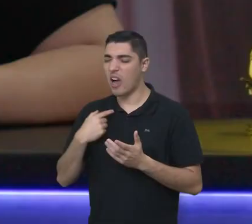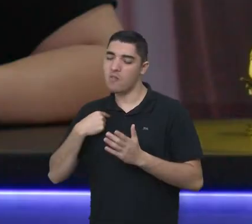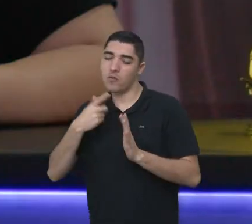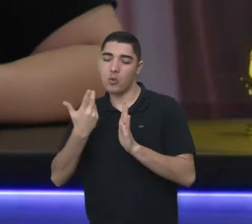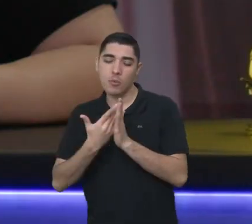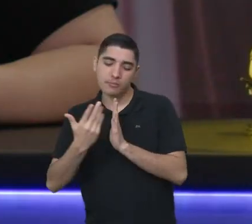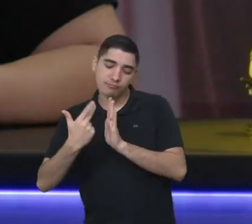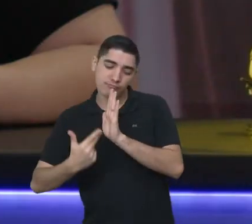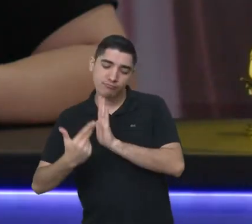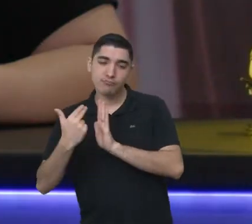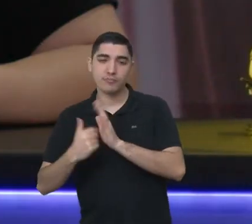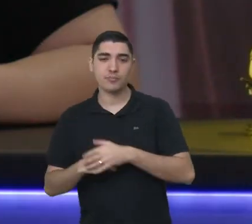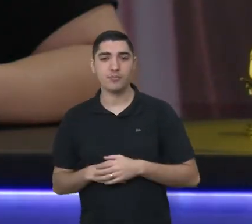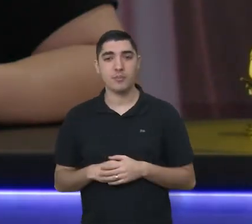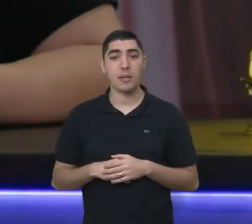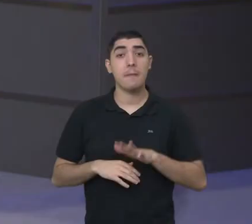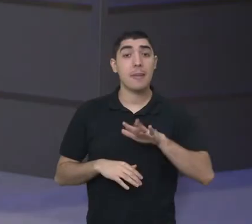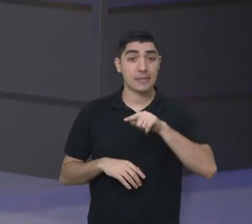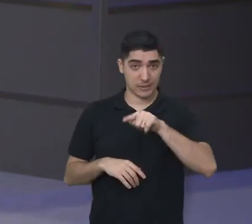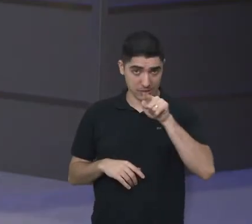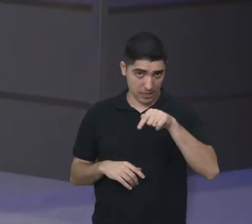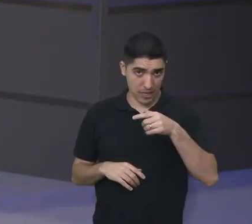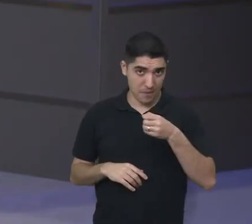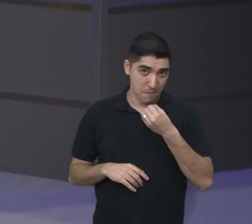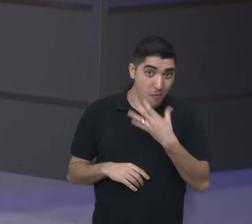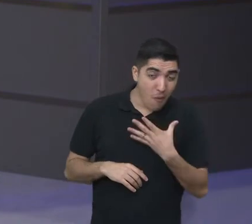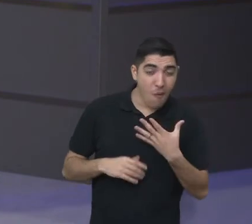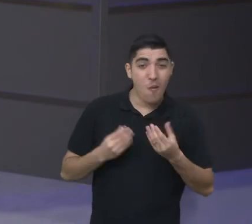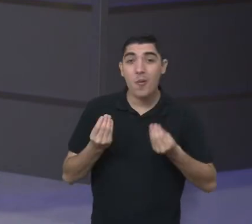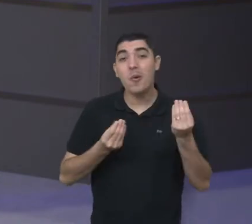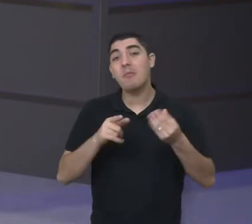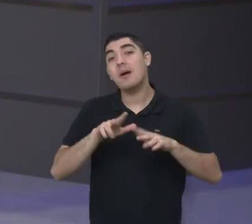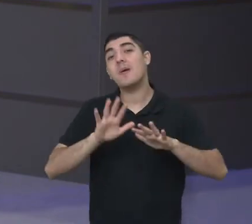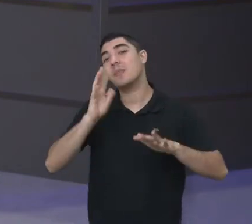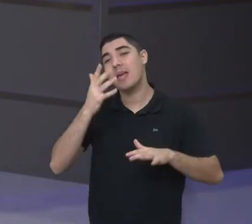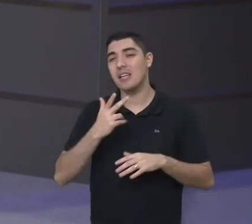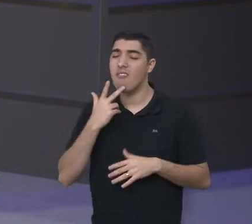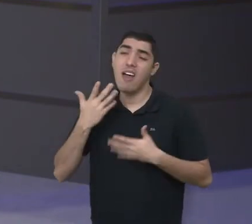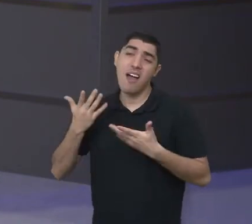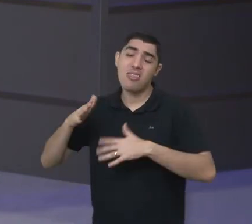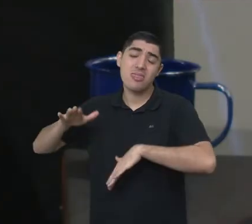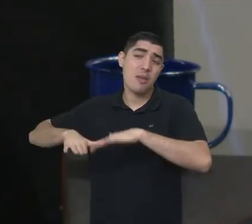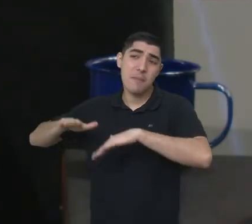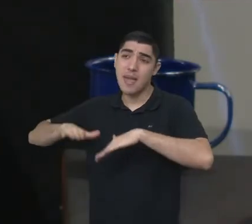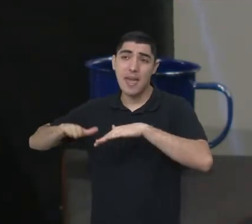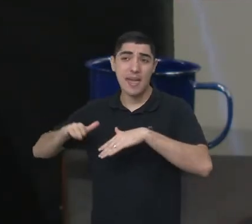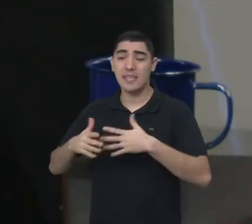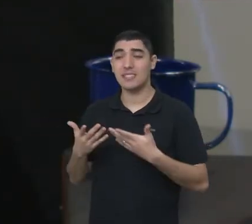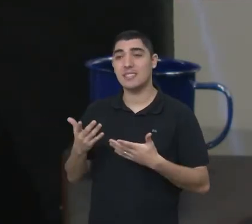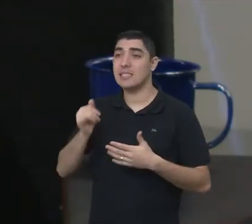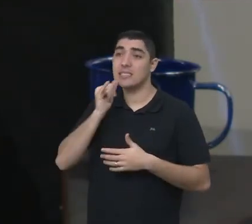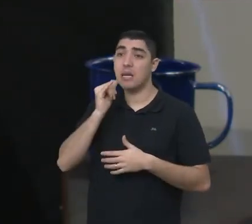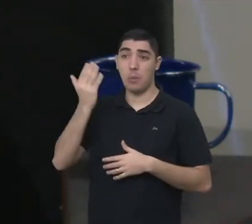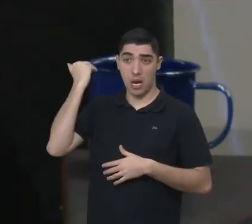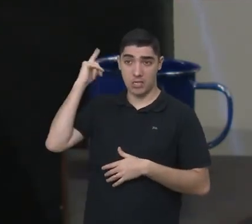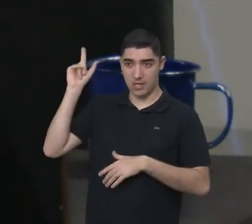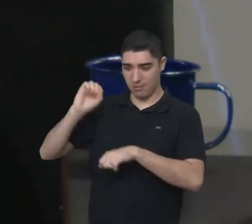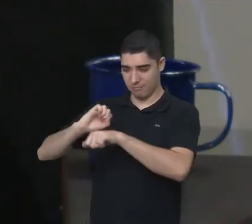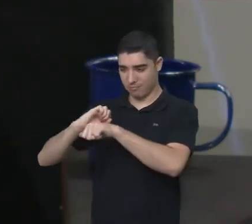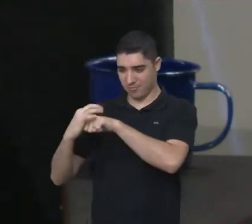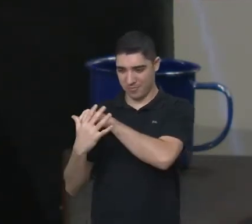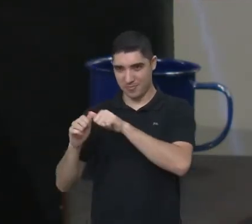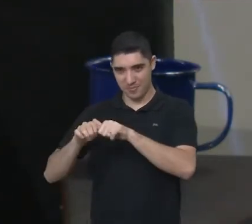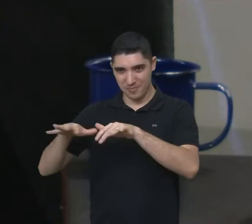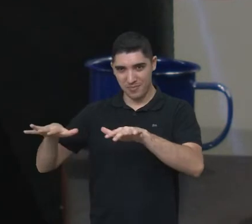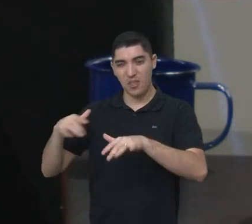vezes? Ou não? Depende, pode dar uma variada. Na pandemia, por exemplo, eu tava zero vontade de criar,